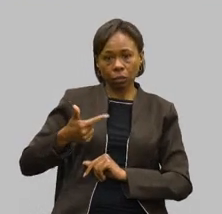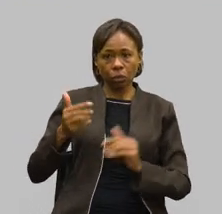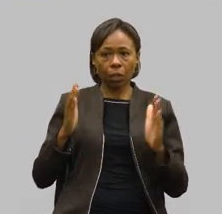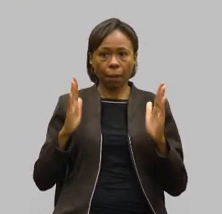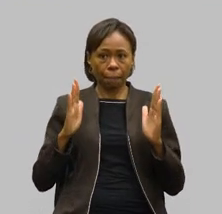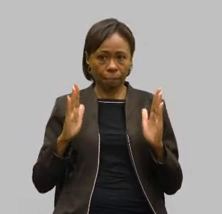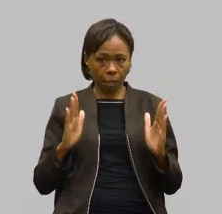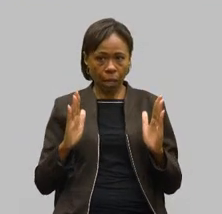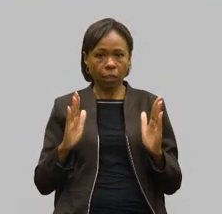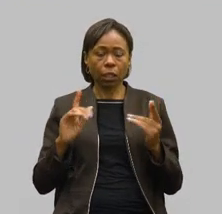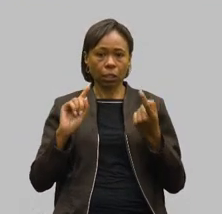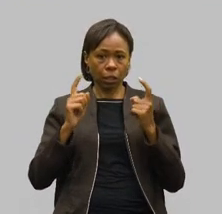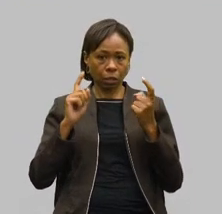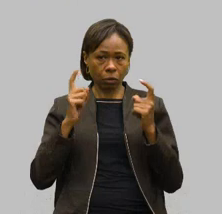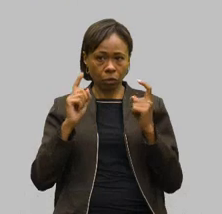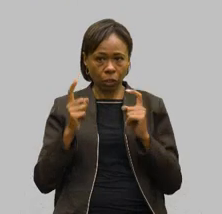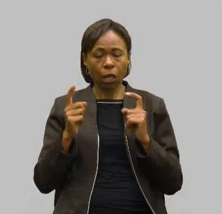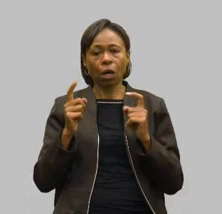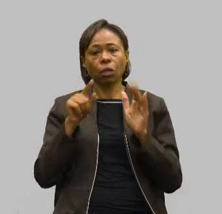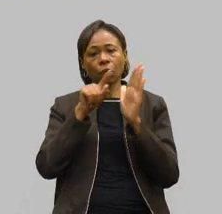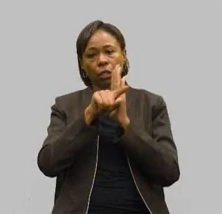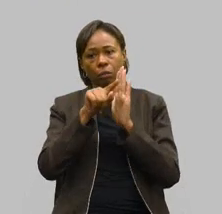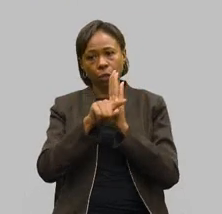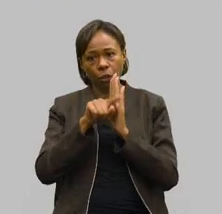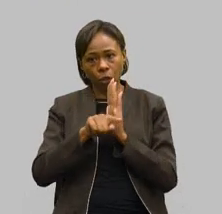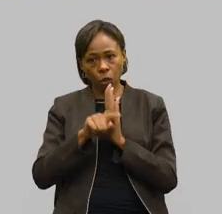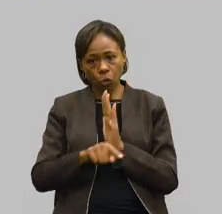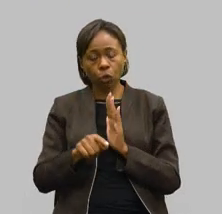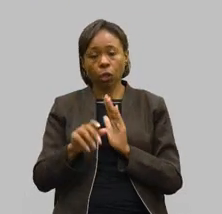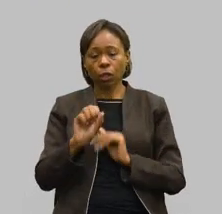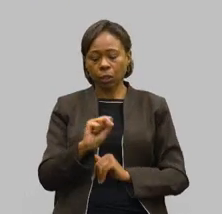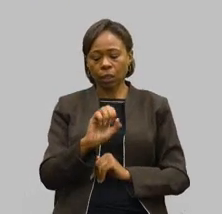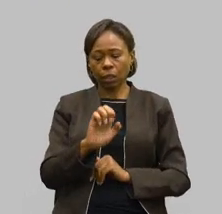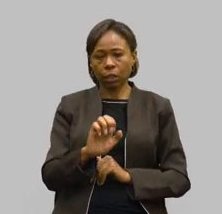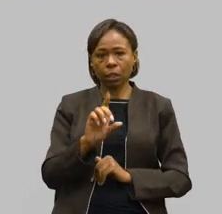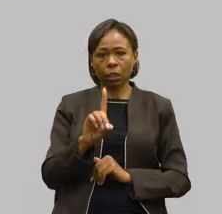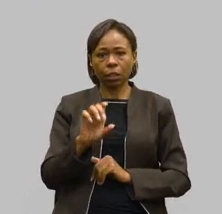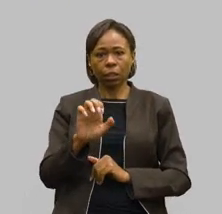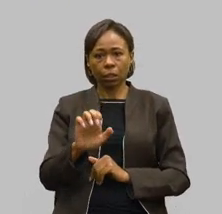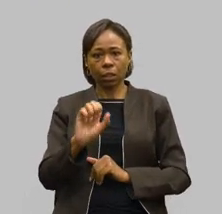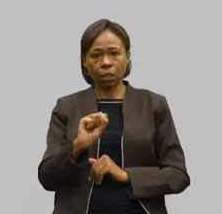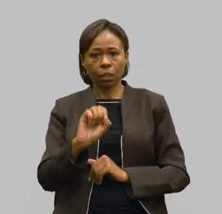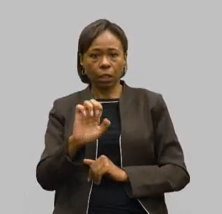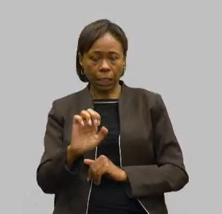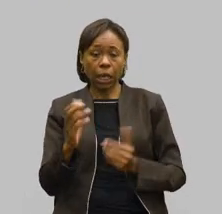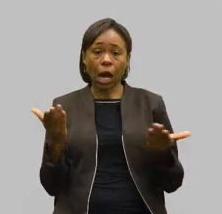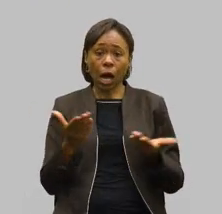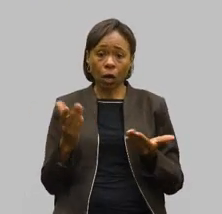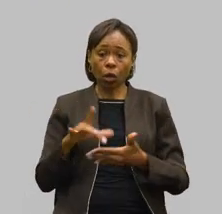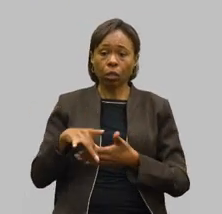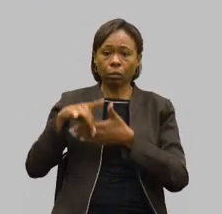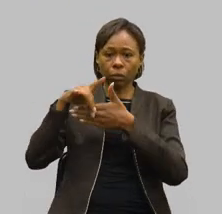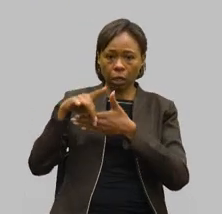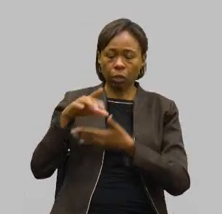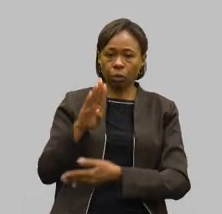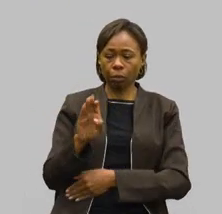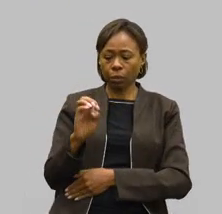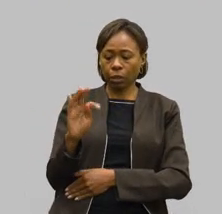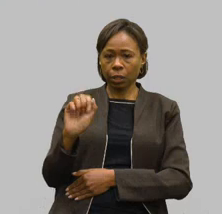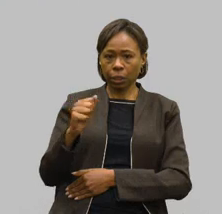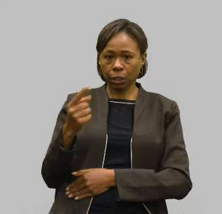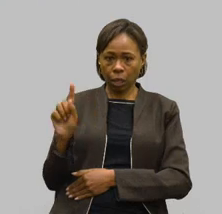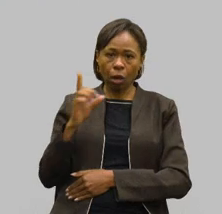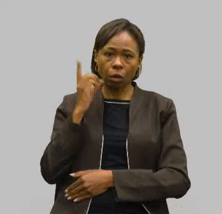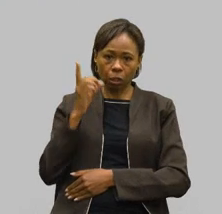eh das questões que perpassam a cedes será conduzida agora pelo Deputado Betão mas encerrando Então